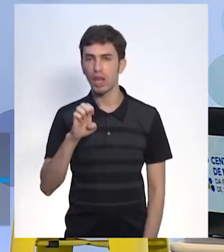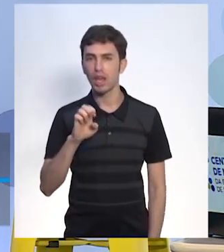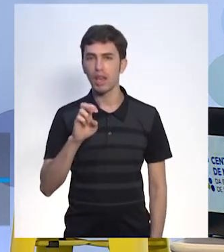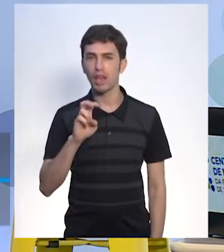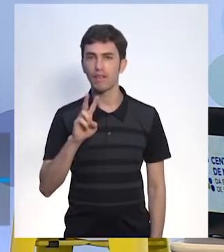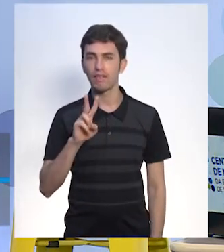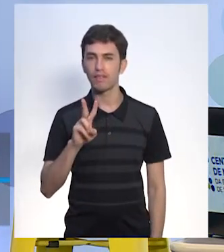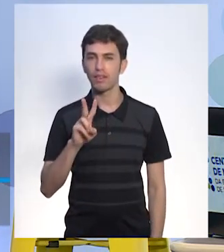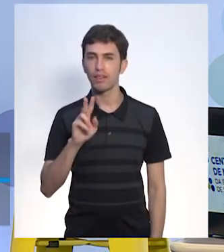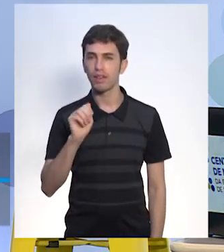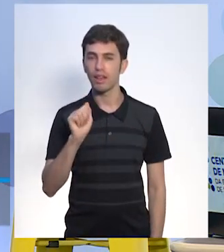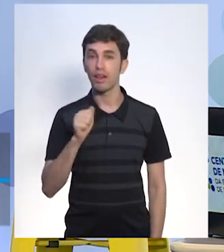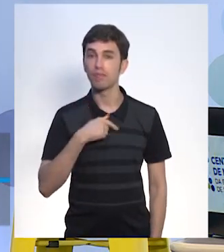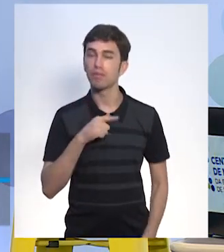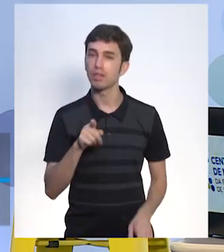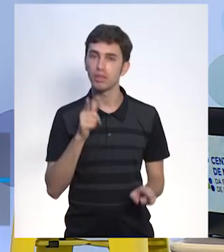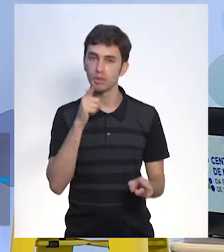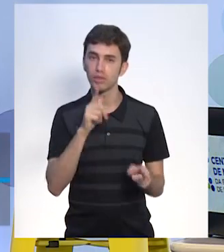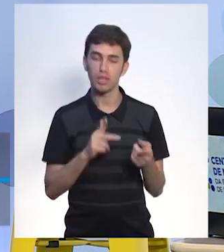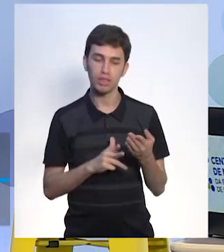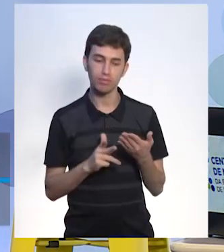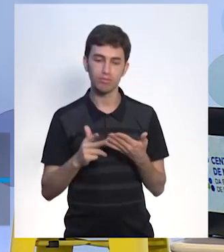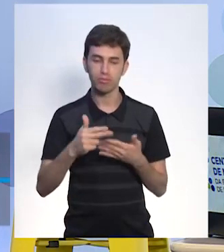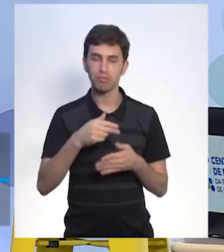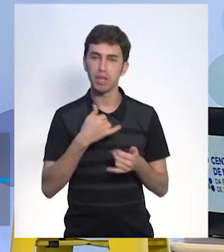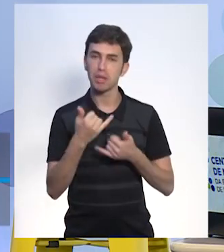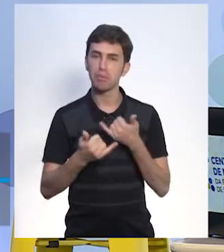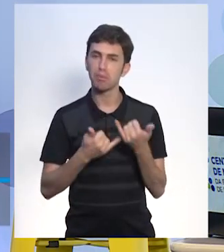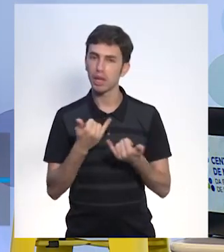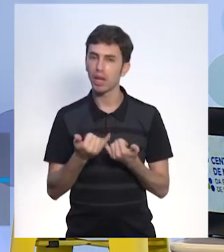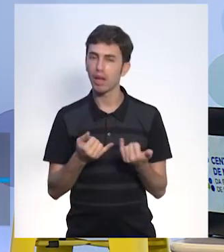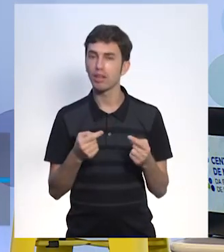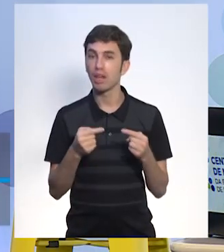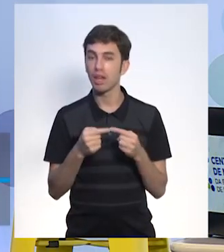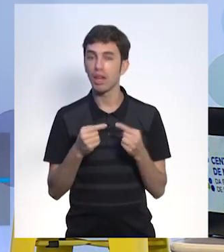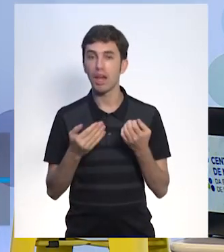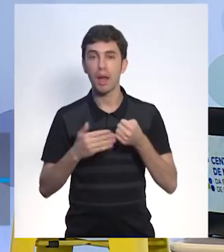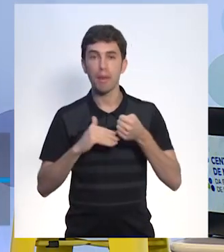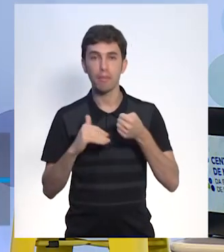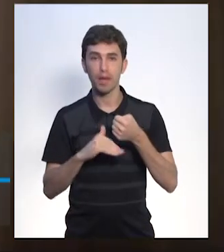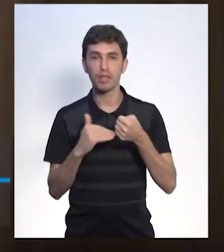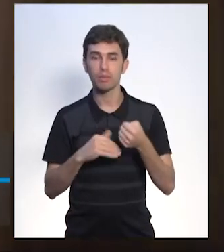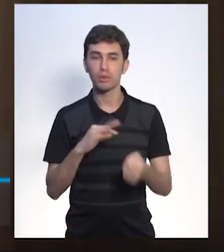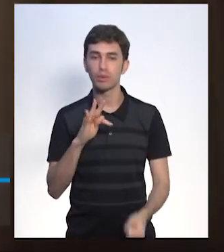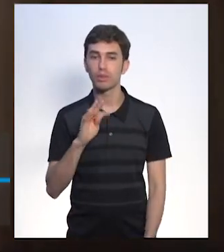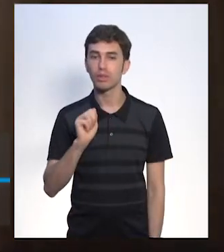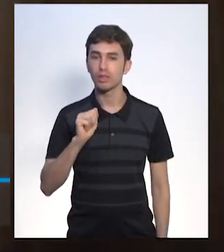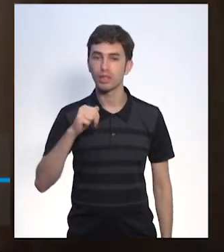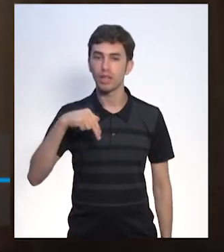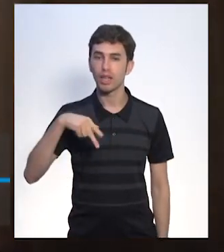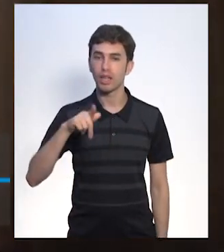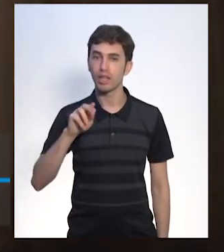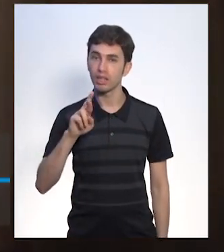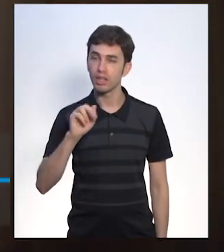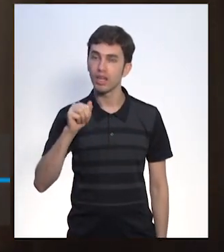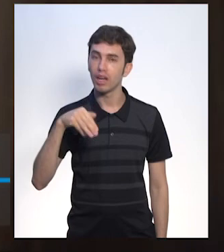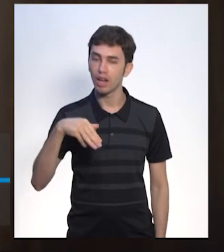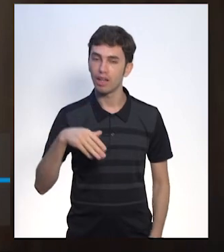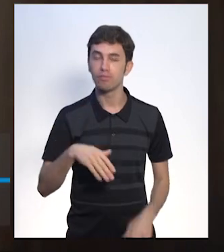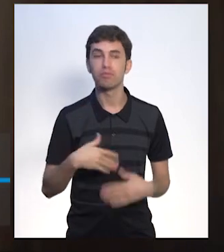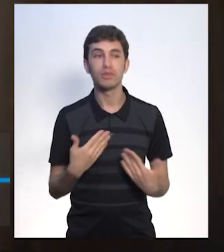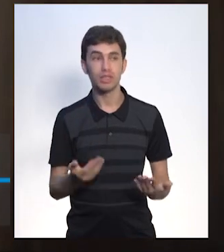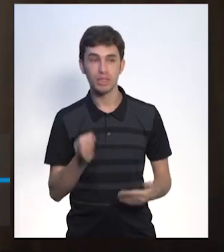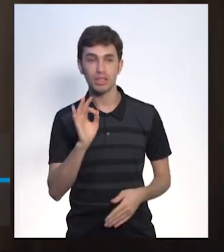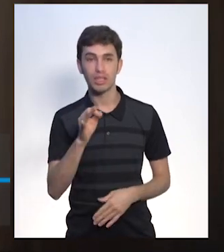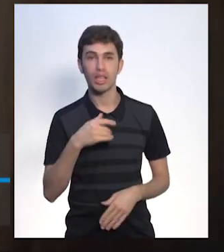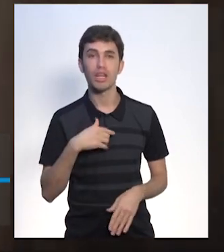lá em casa construindo figuras e até a base para o Tangram, né, Alê? Sim, como já usamos em algumas aulas,